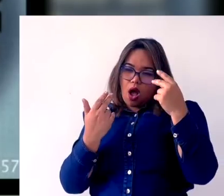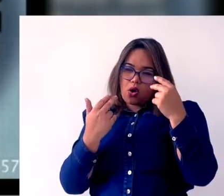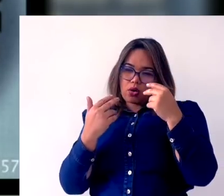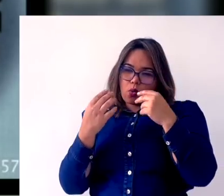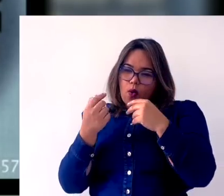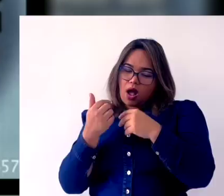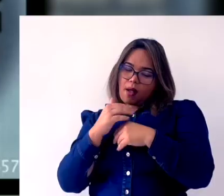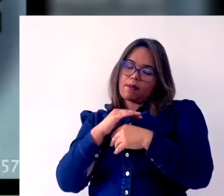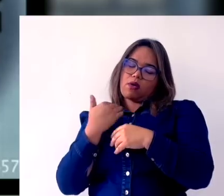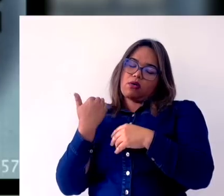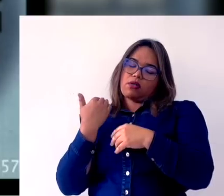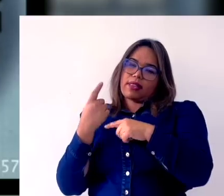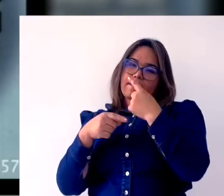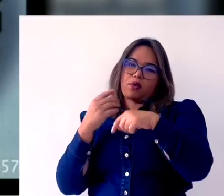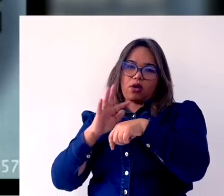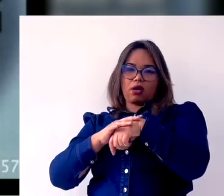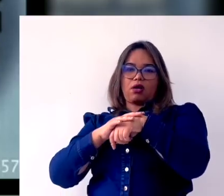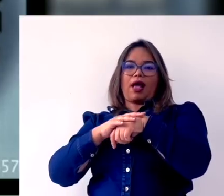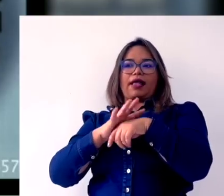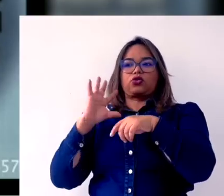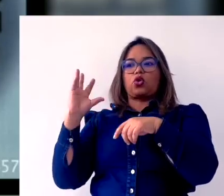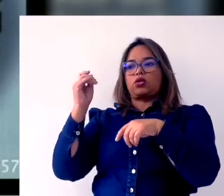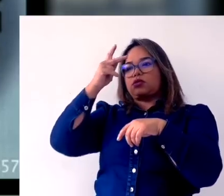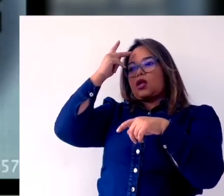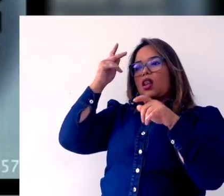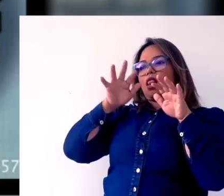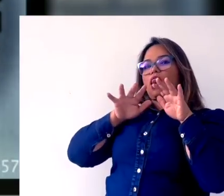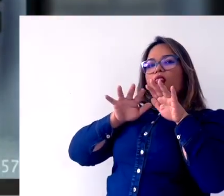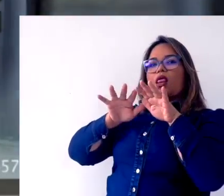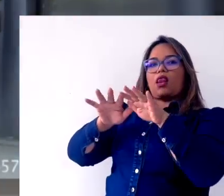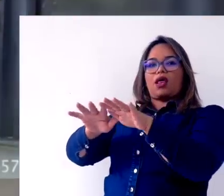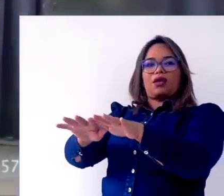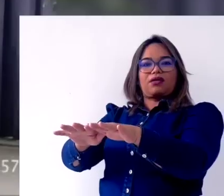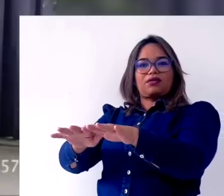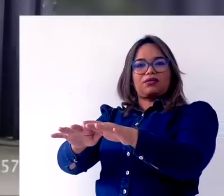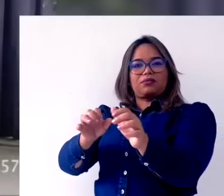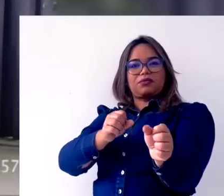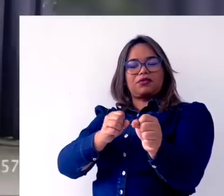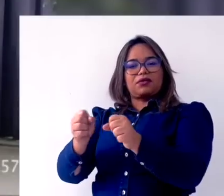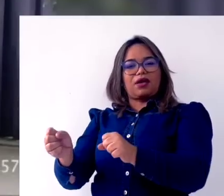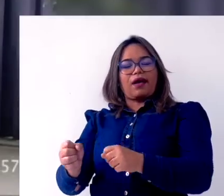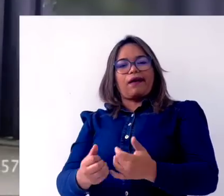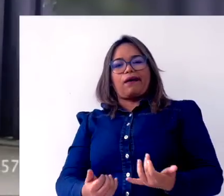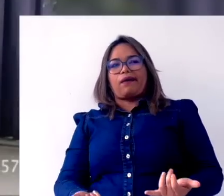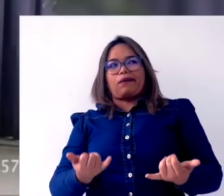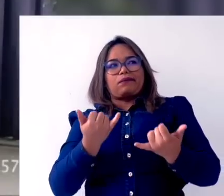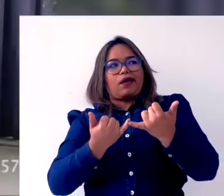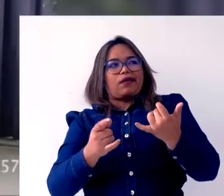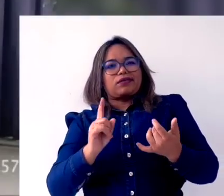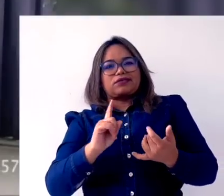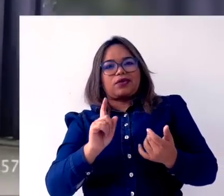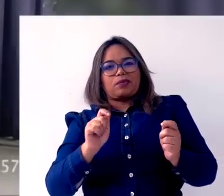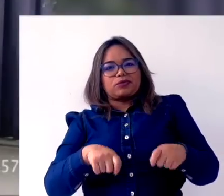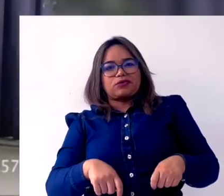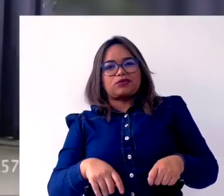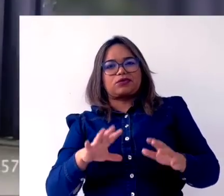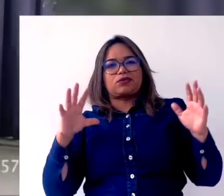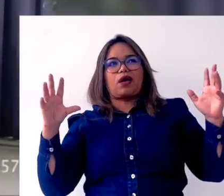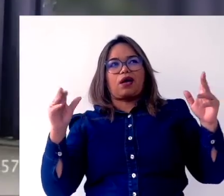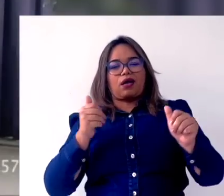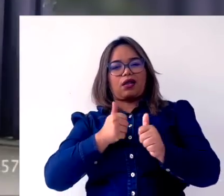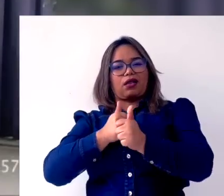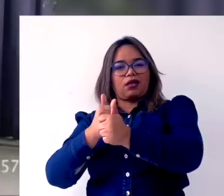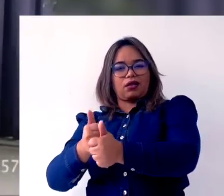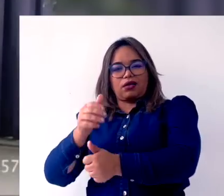curada e todo mundo se maravilhou após a besta. Certamente isso não é possível. Nem todo mundo vai seguir o